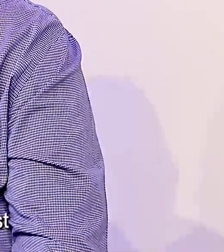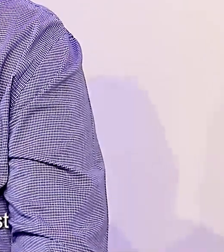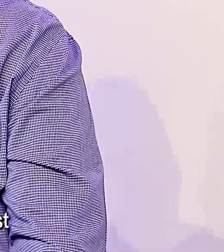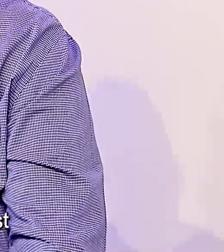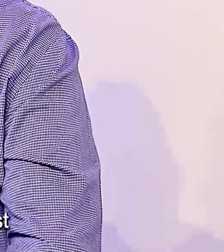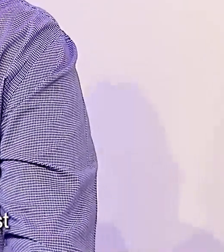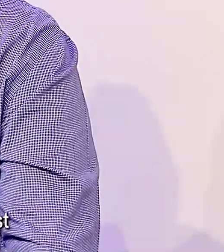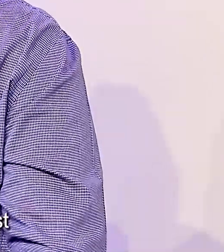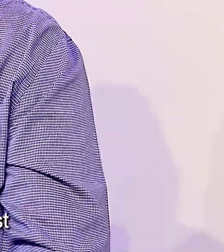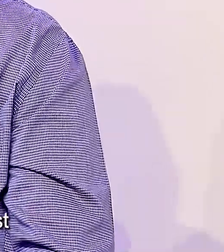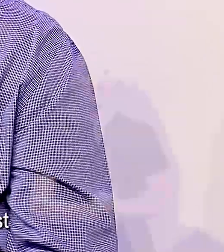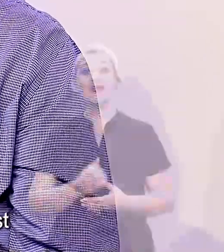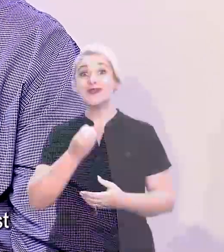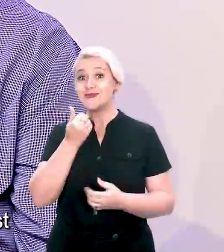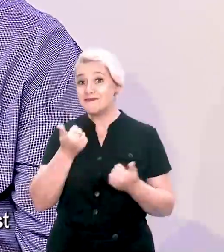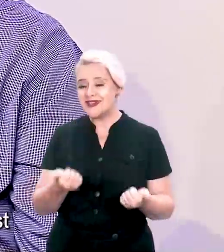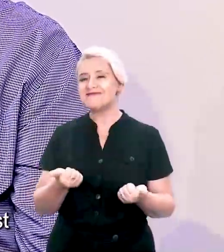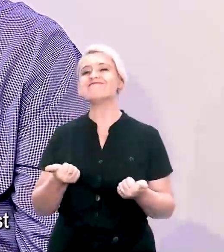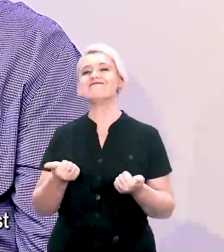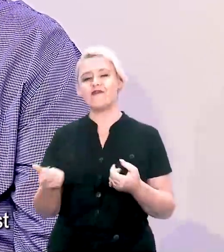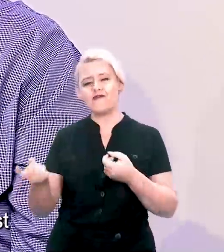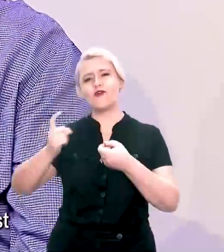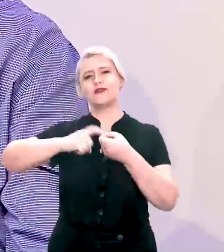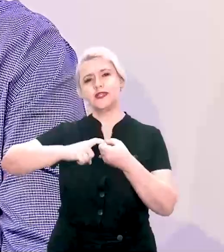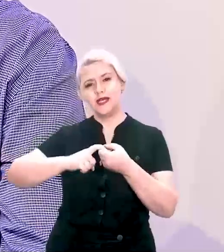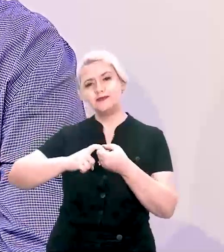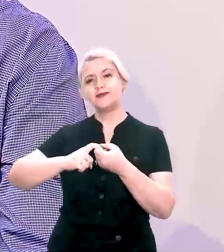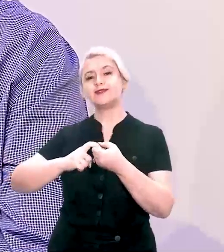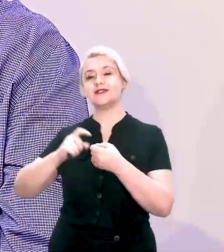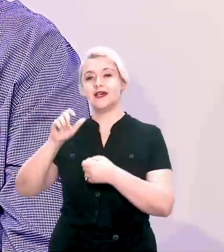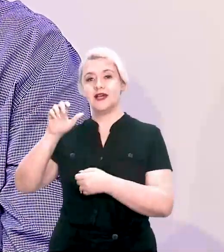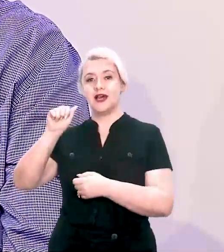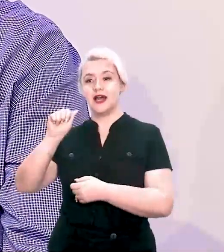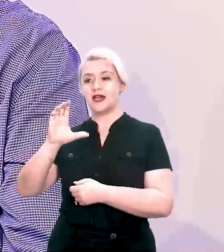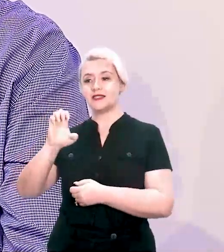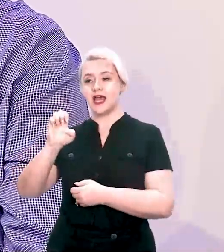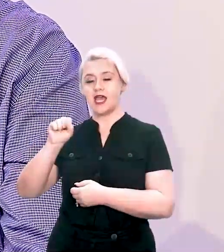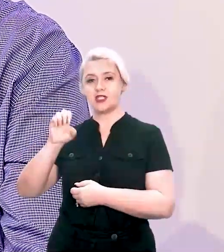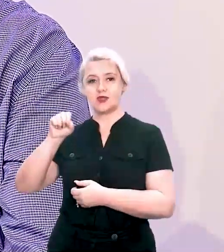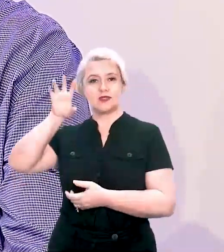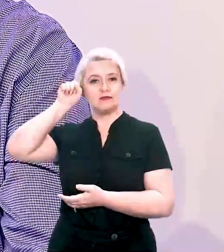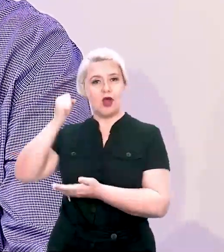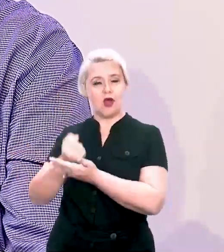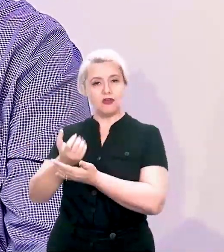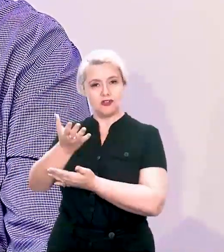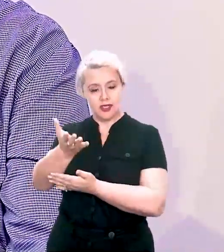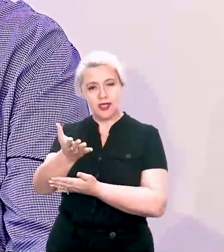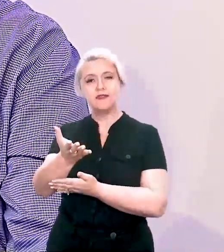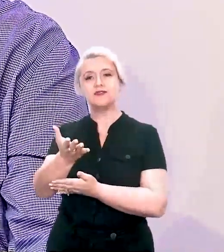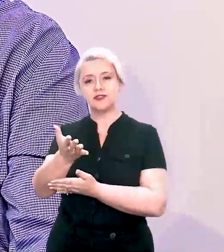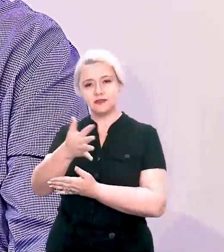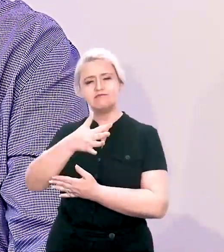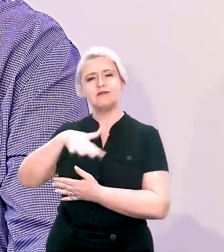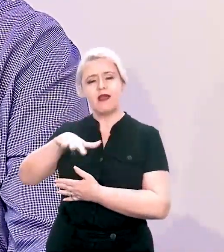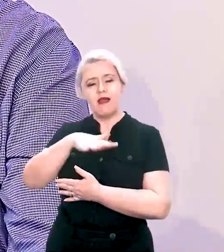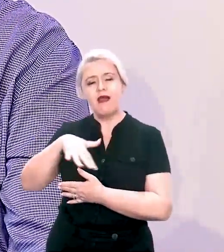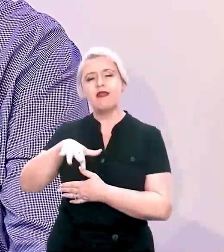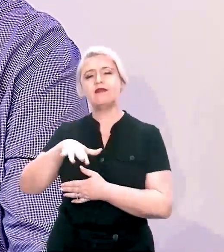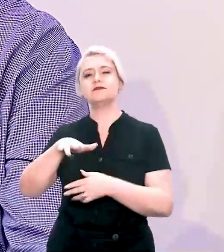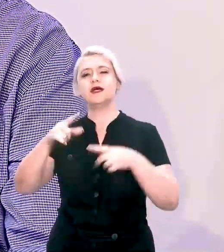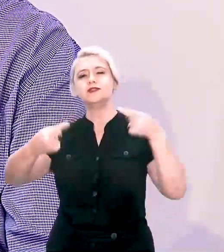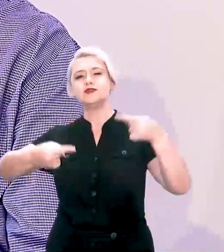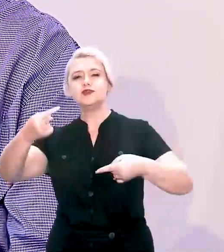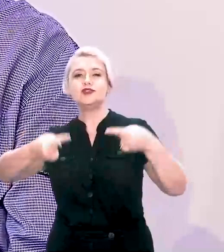Muito bem, estamos de volta com o Acessos Podcast, o seu canal de diversidade, acessibilidade e